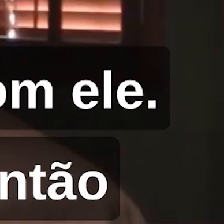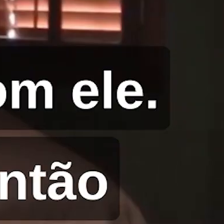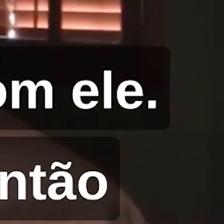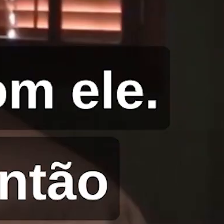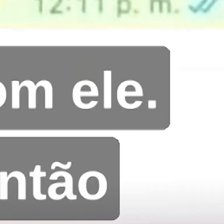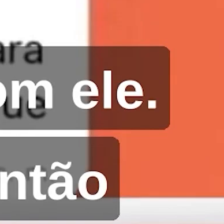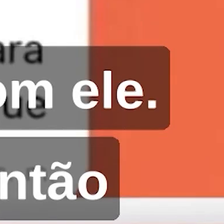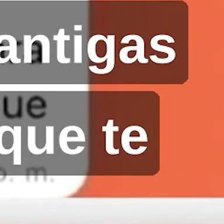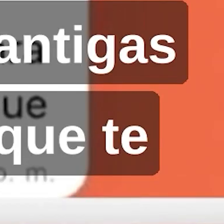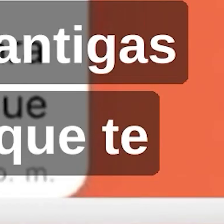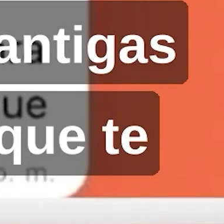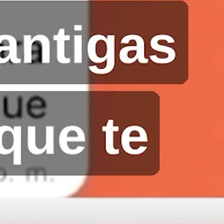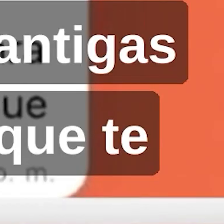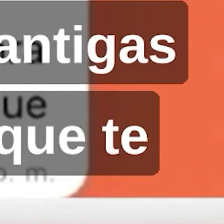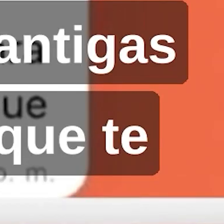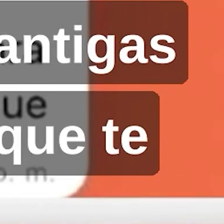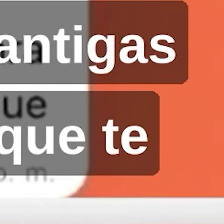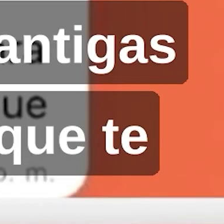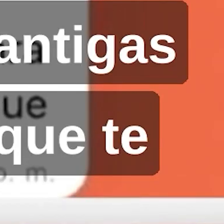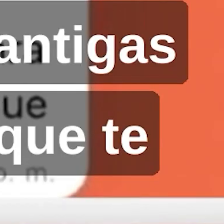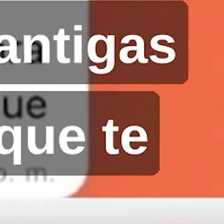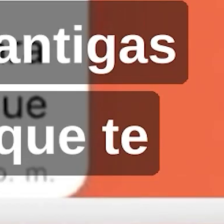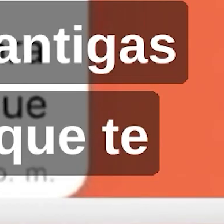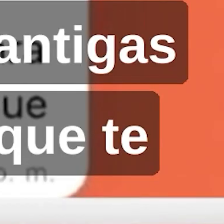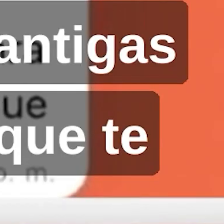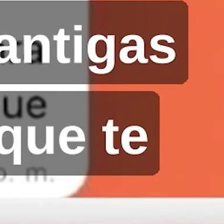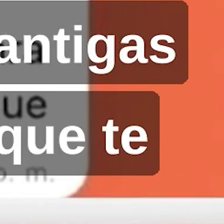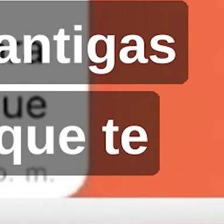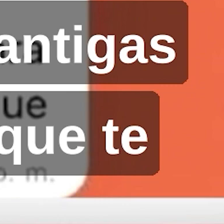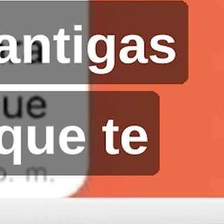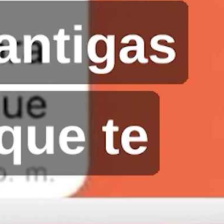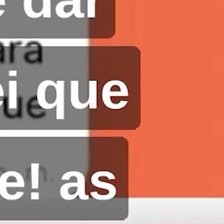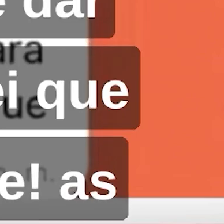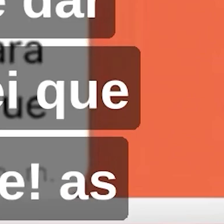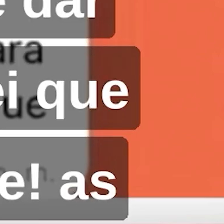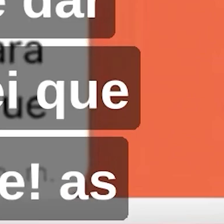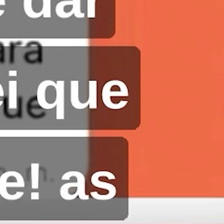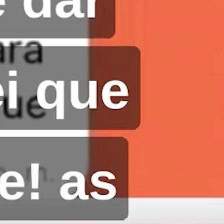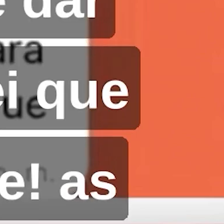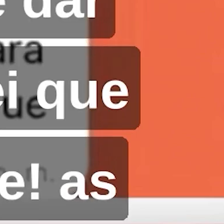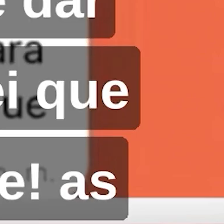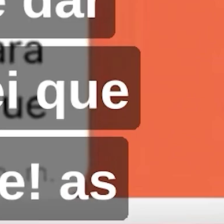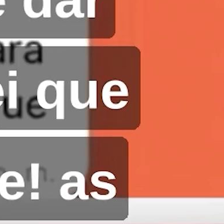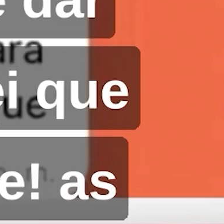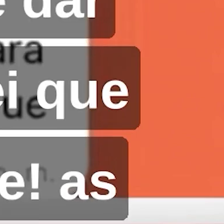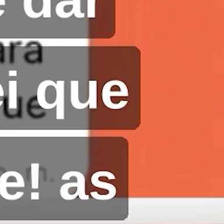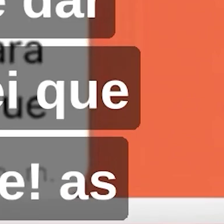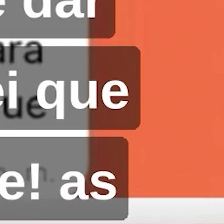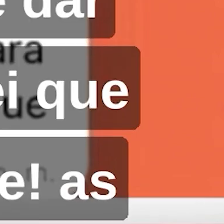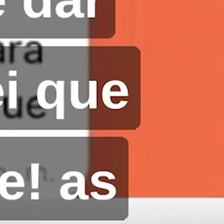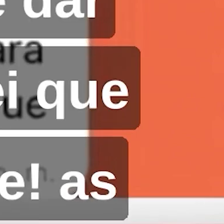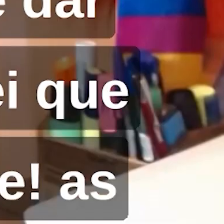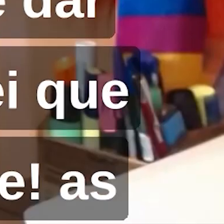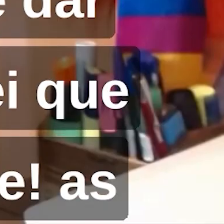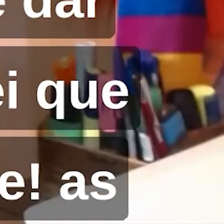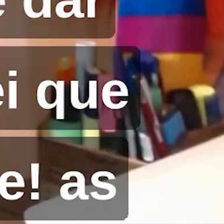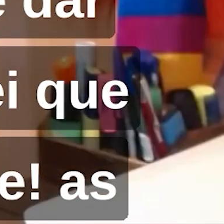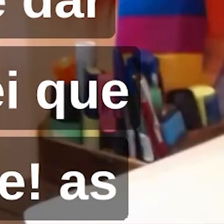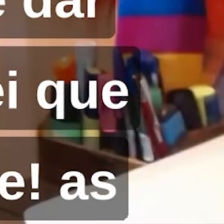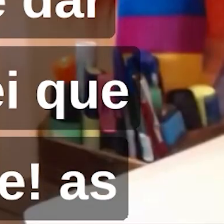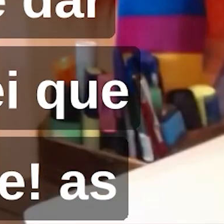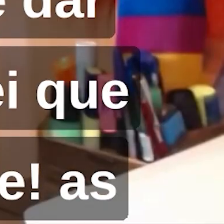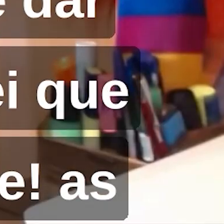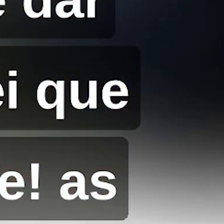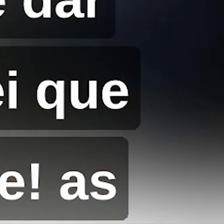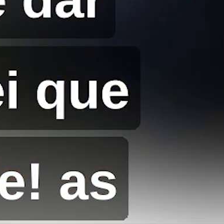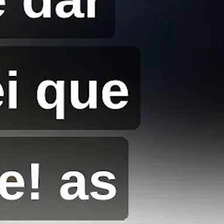cómo llora. Entonces vuelve a leer nuestras conversaciones antiguas y lee los consejos que te di. No tengo tiempo para darte nuevos consejos, porque ya sé que volverán mañana. La verdad, las